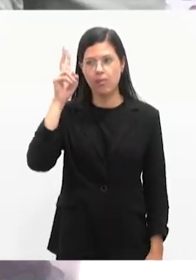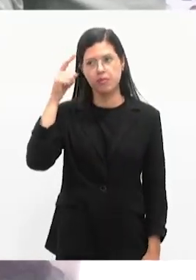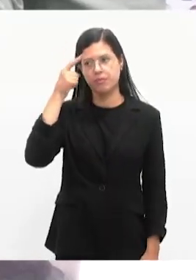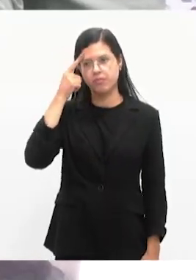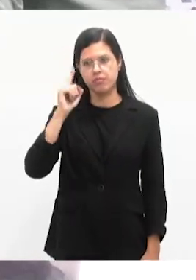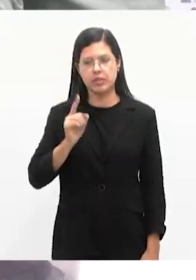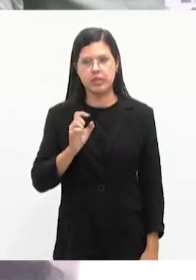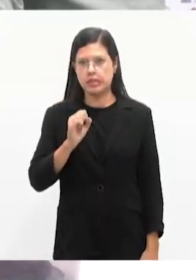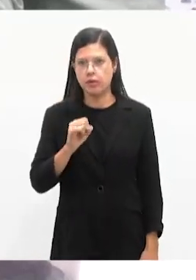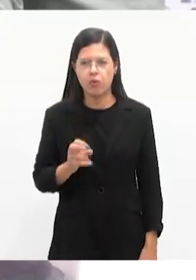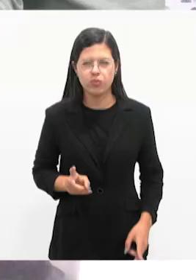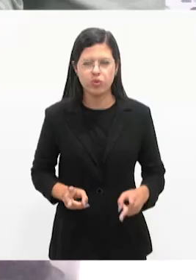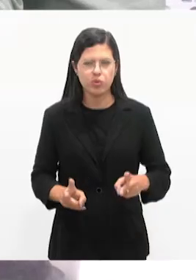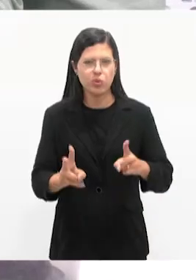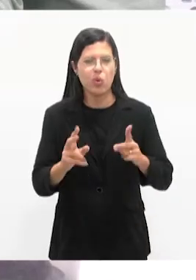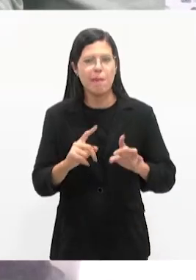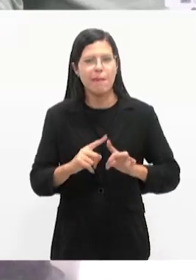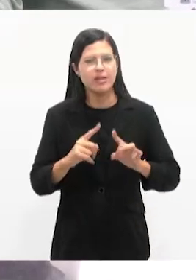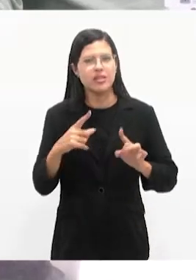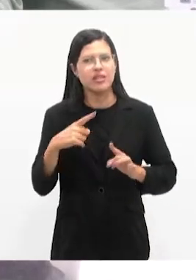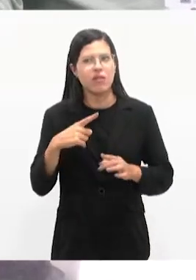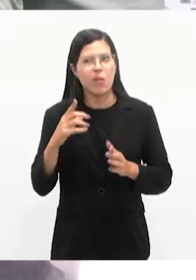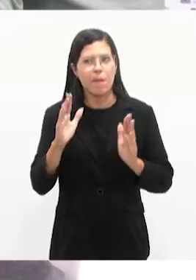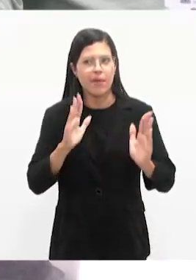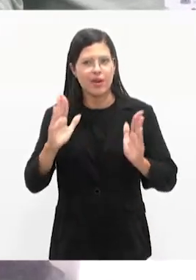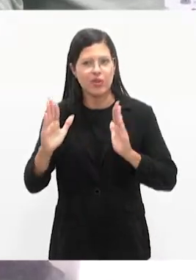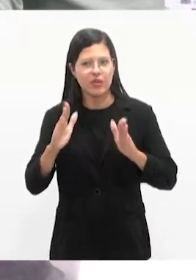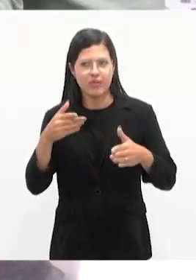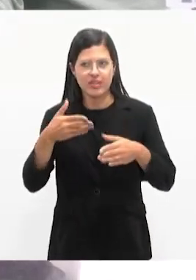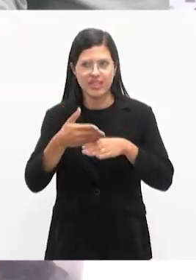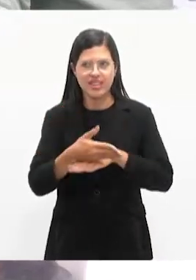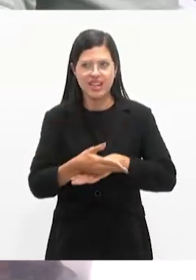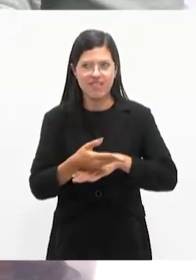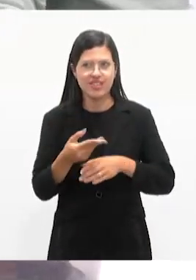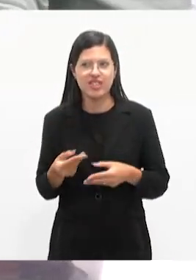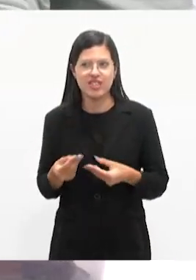assim, Luiz Paulo, mas tinha uma época que você chegava lá e te davam